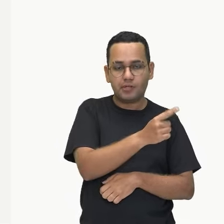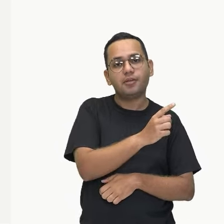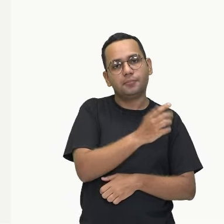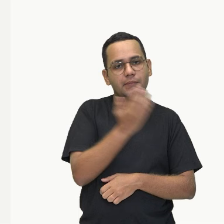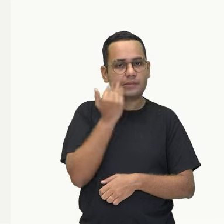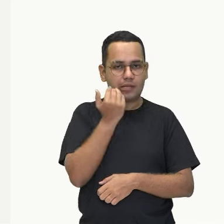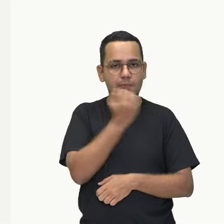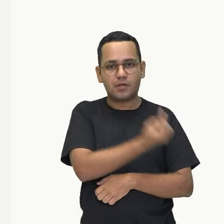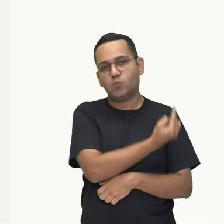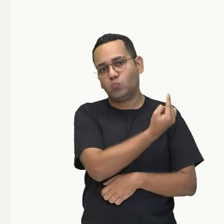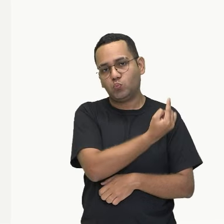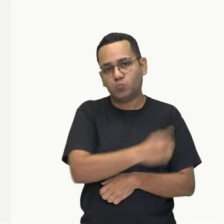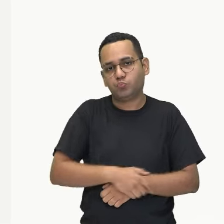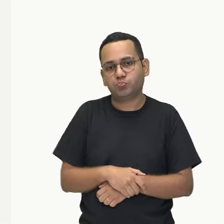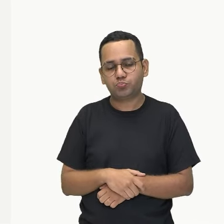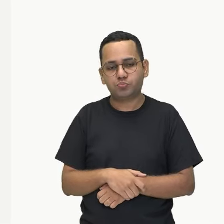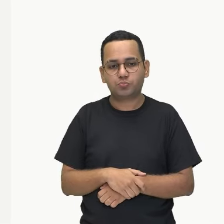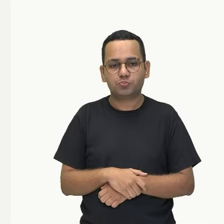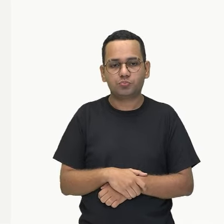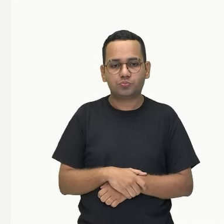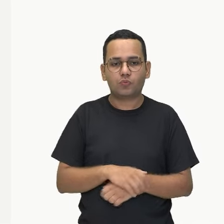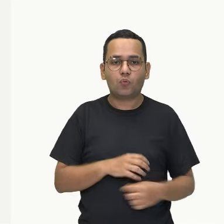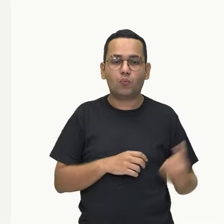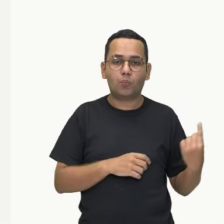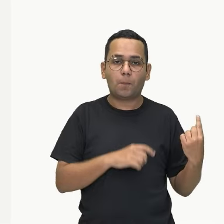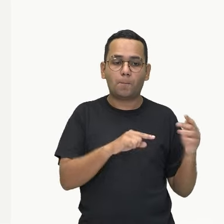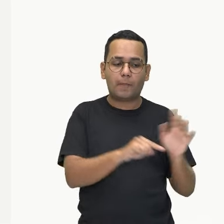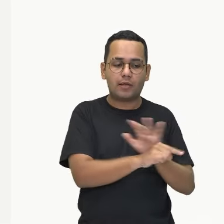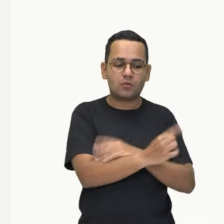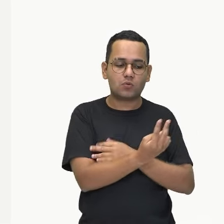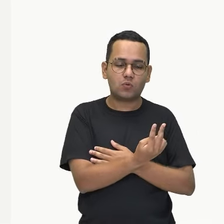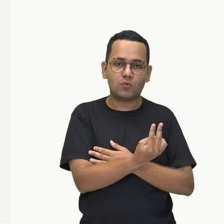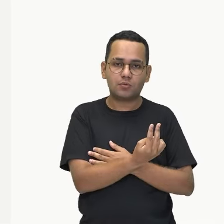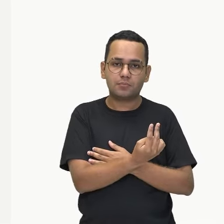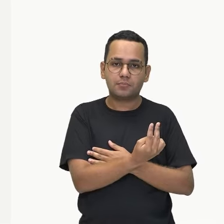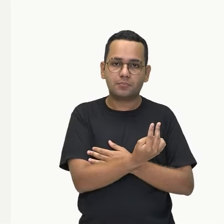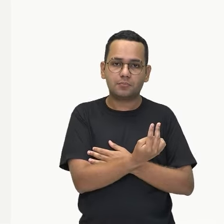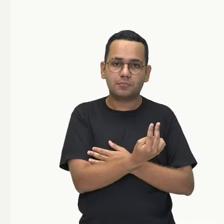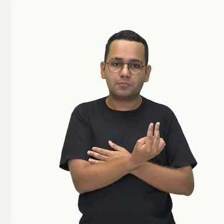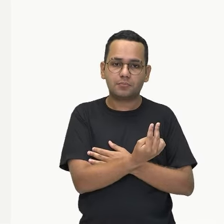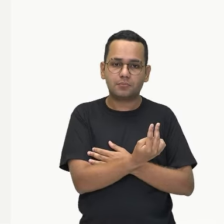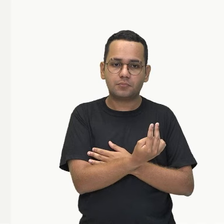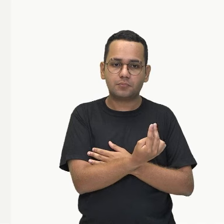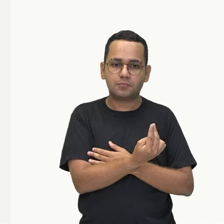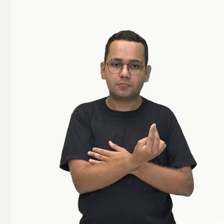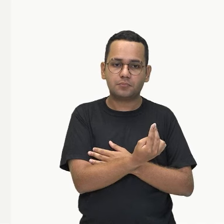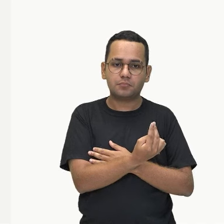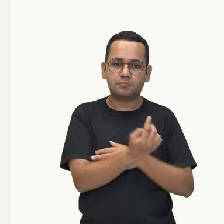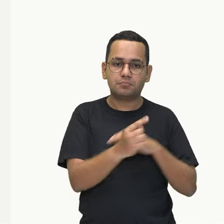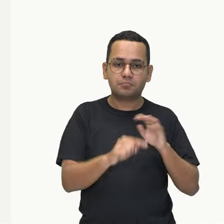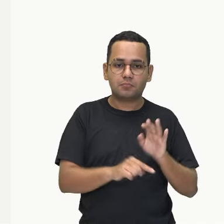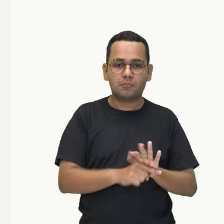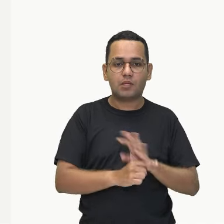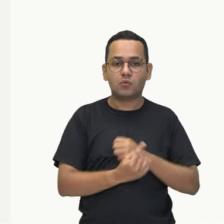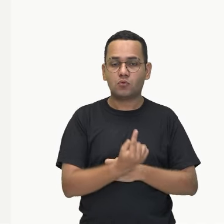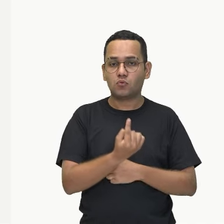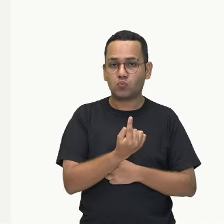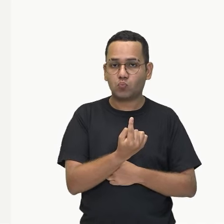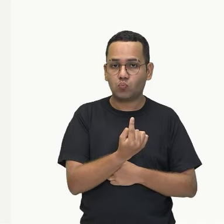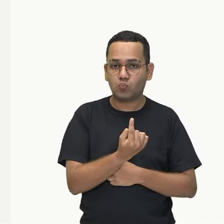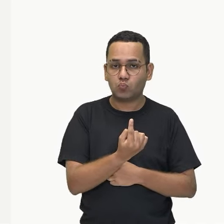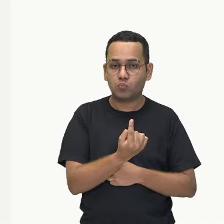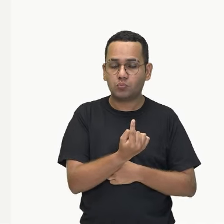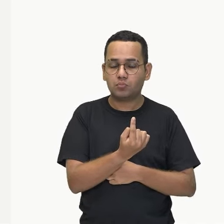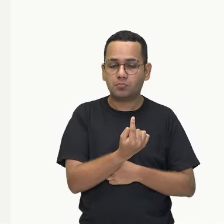1. Então, 1 menos 2, eu tenho menos